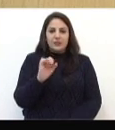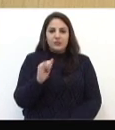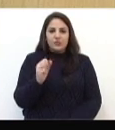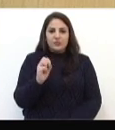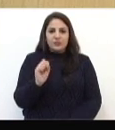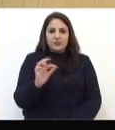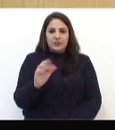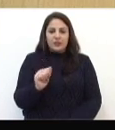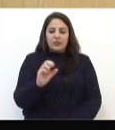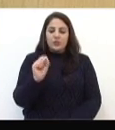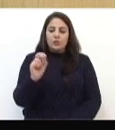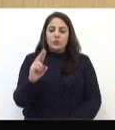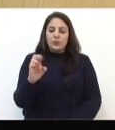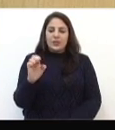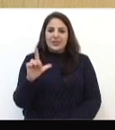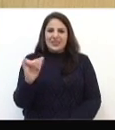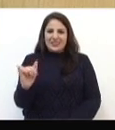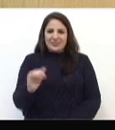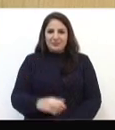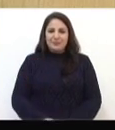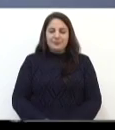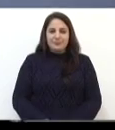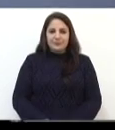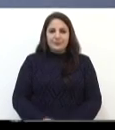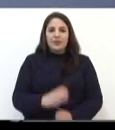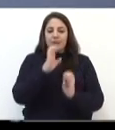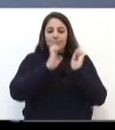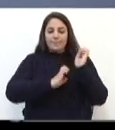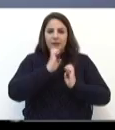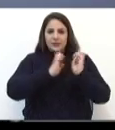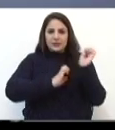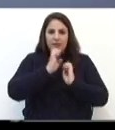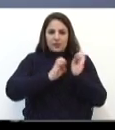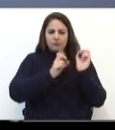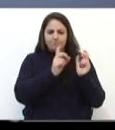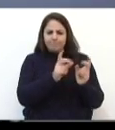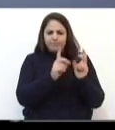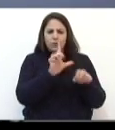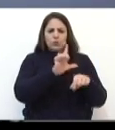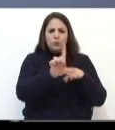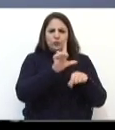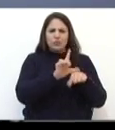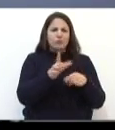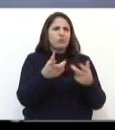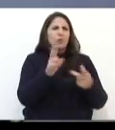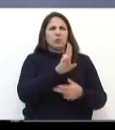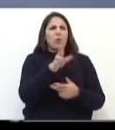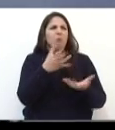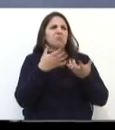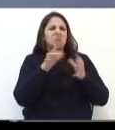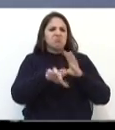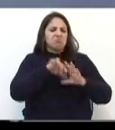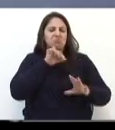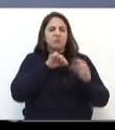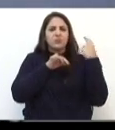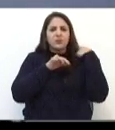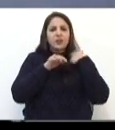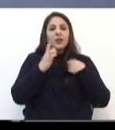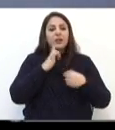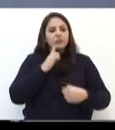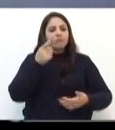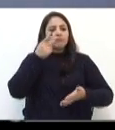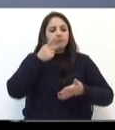Fundo, Sueli Marini. Veja um trecho. O empresário, o comerciante, o lojista, o nome que queremos dar, ele